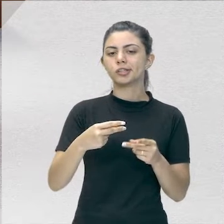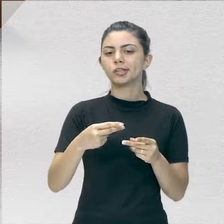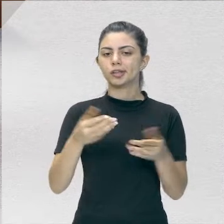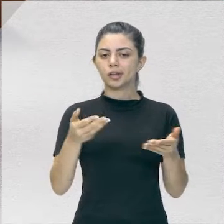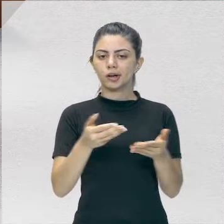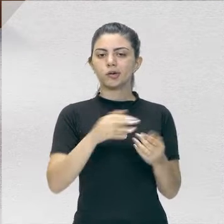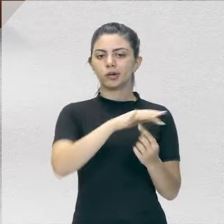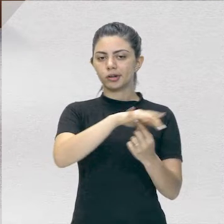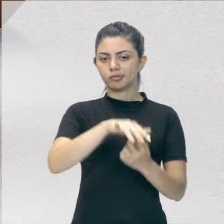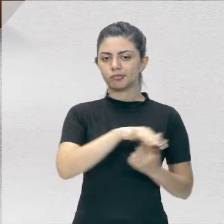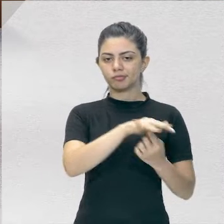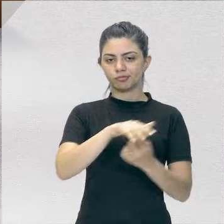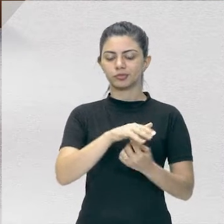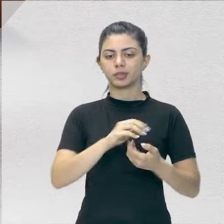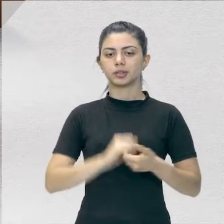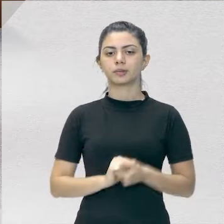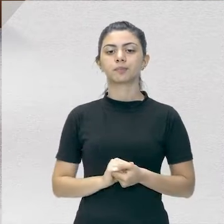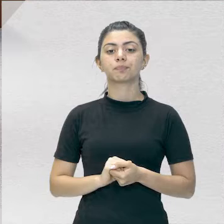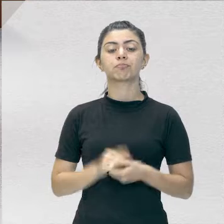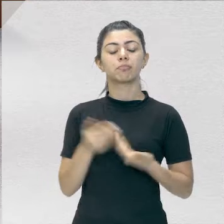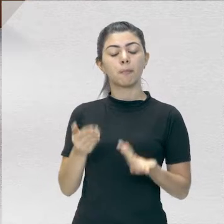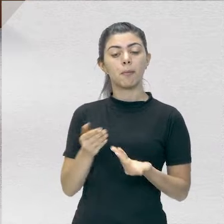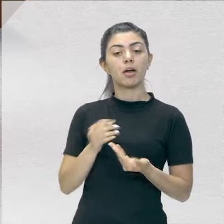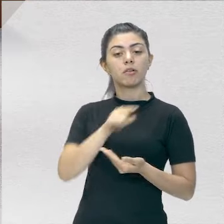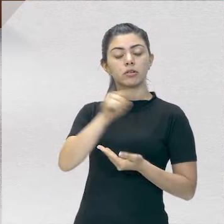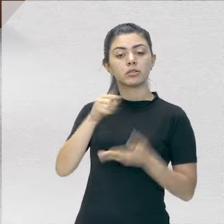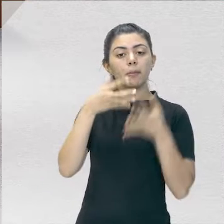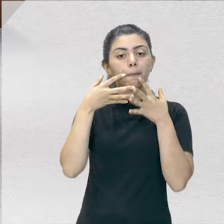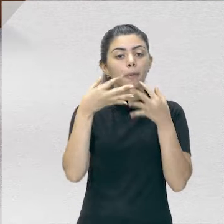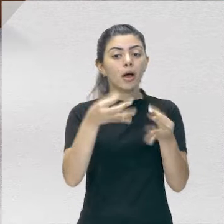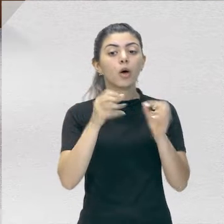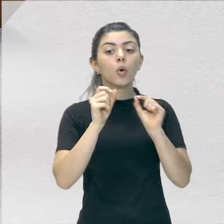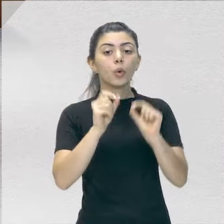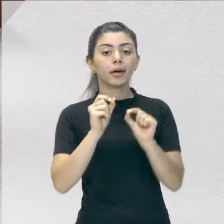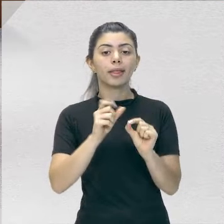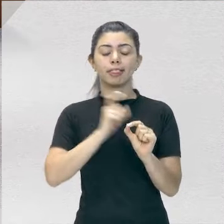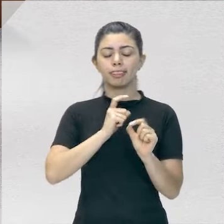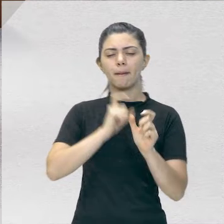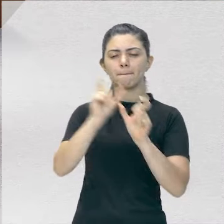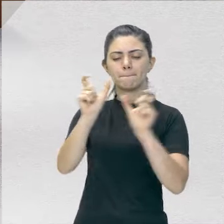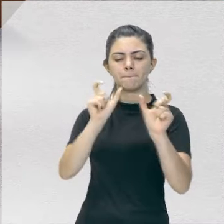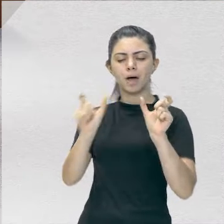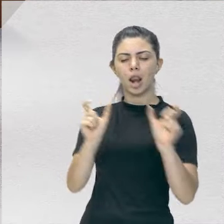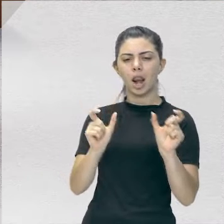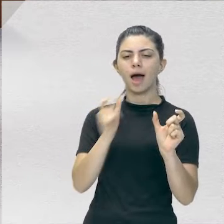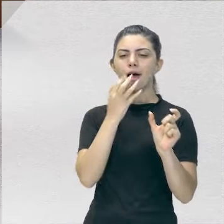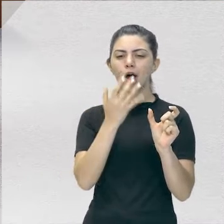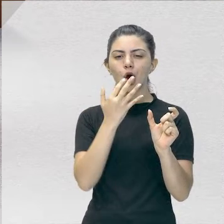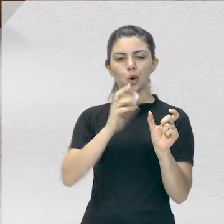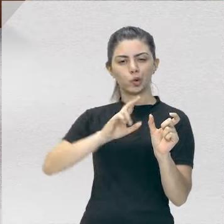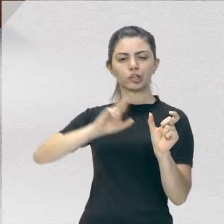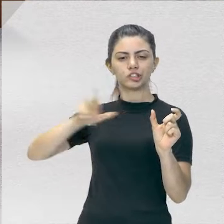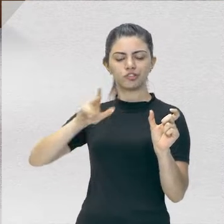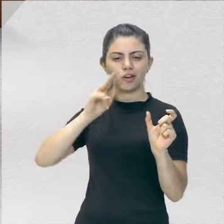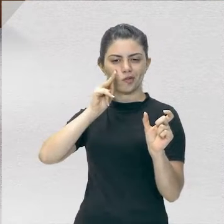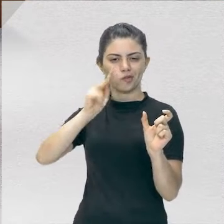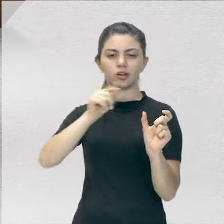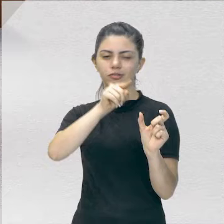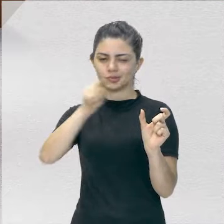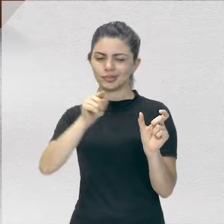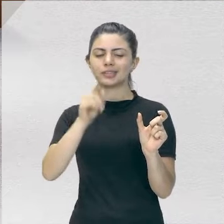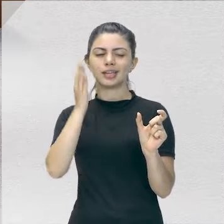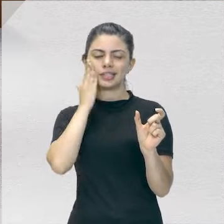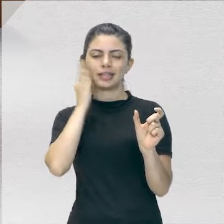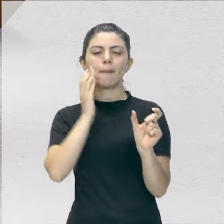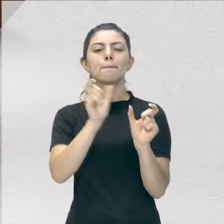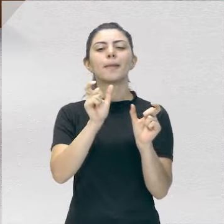a esta feira. Mas eu quero que vocês fiquem atentos também a algumas palavras que estão em destaque. Eu tenho certeza que vocês já vão saber